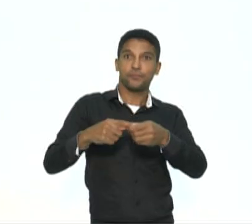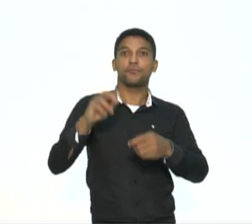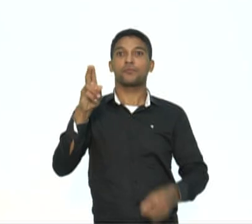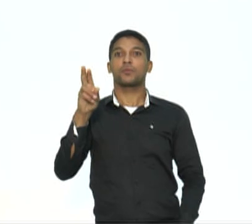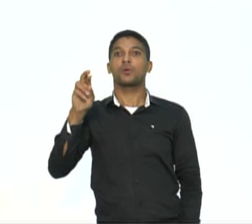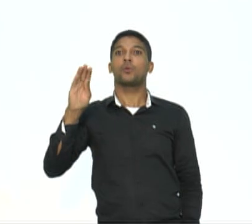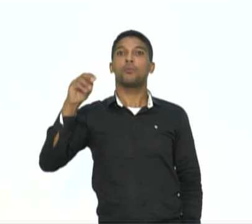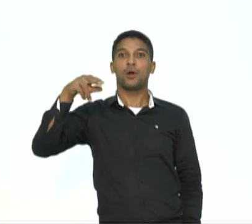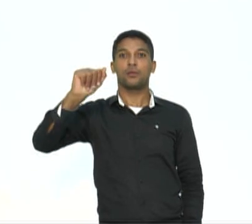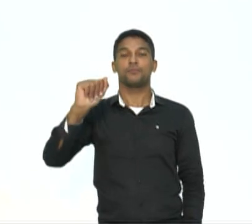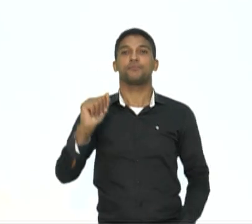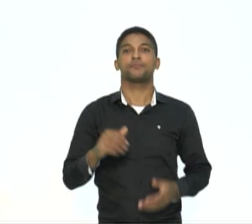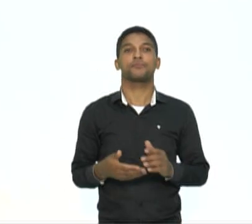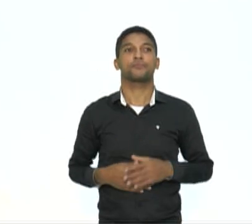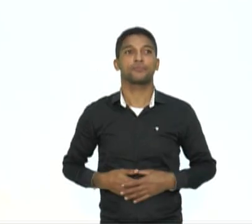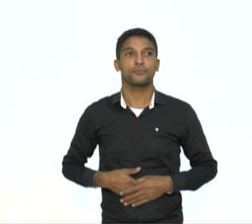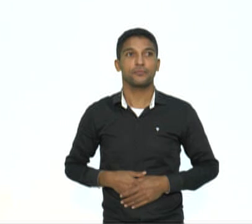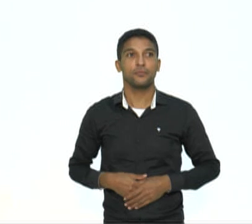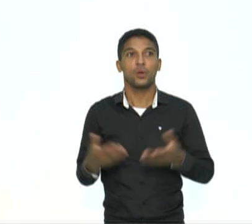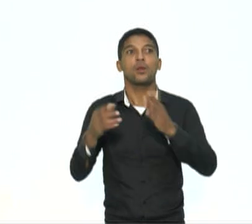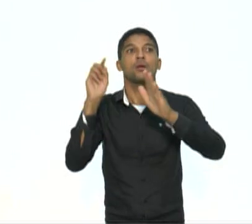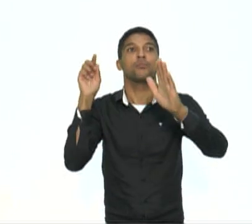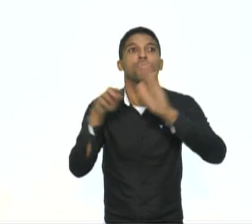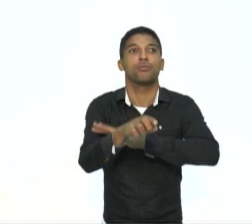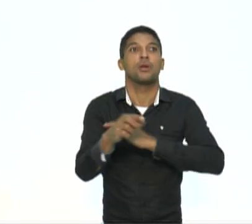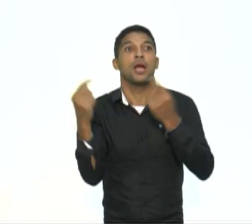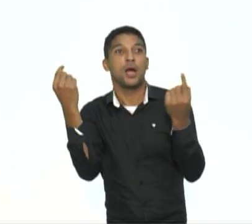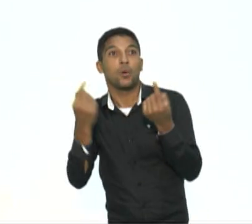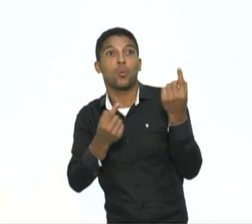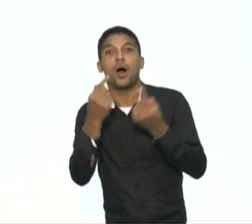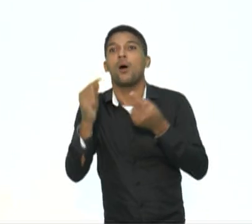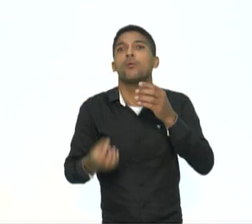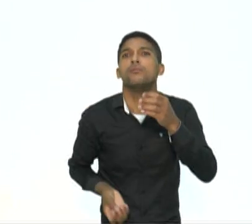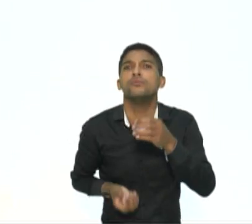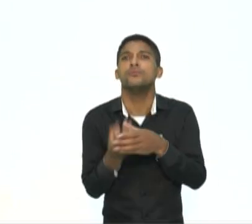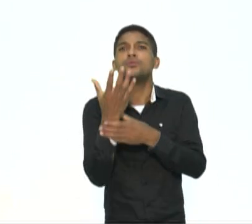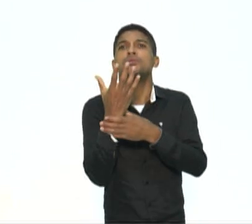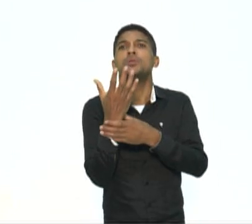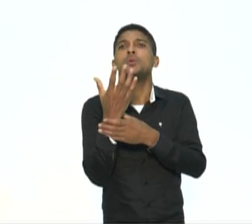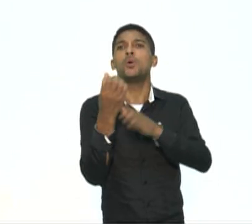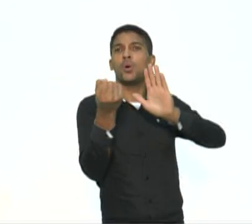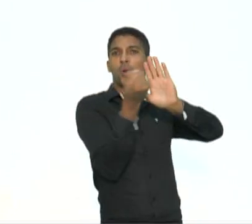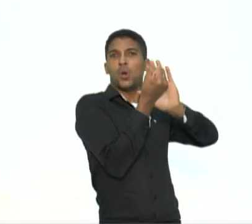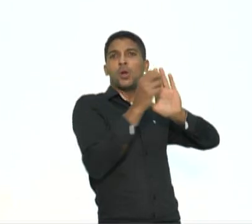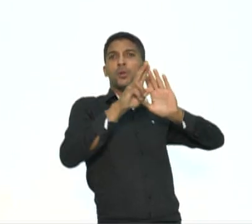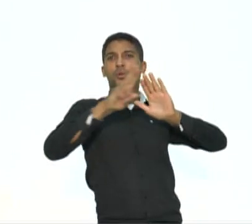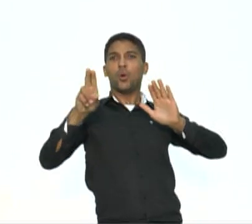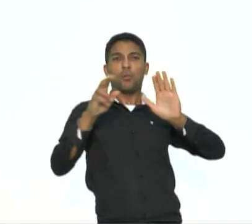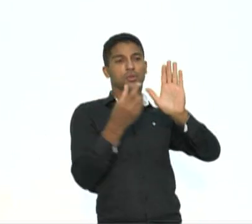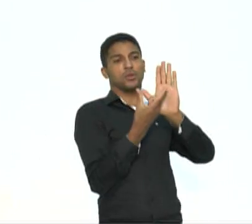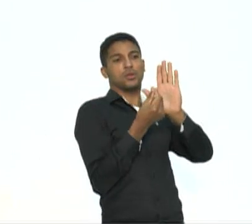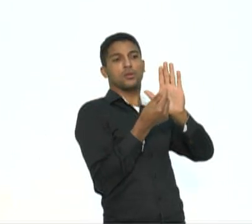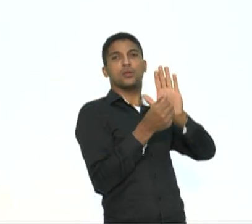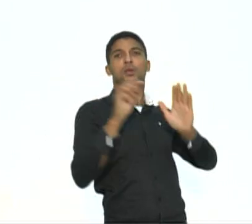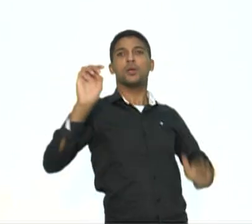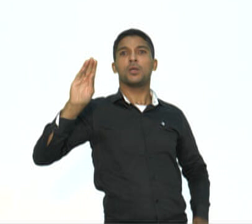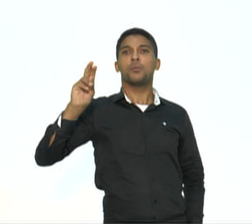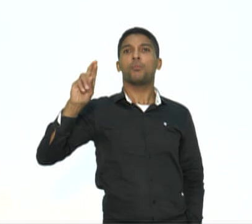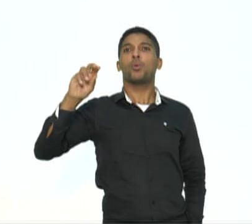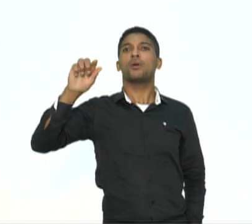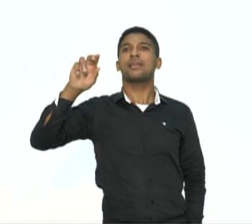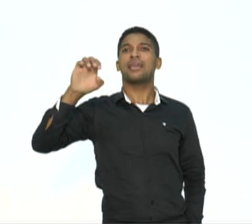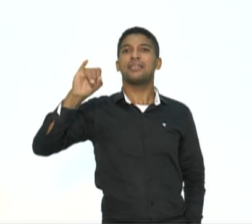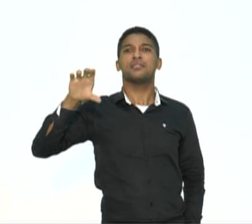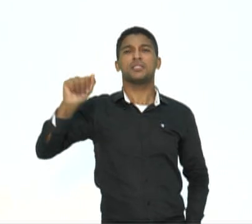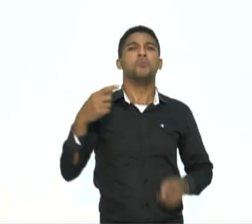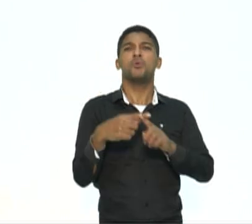Qual a origem do nome burguesia? Das cidades muradas, que eram centros comerciais chamados de burgo, ou por conta